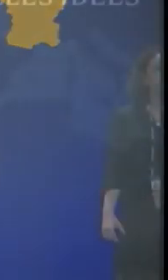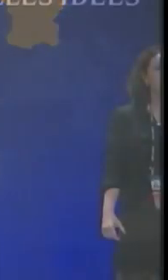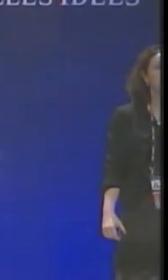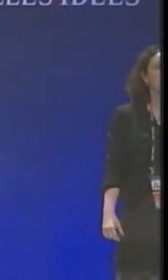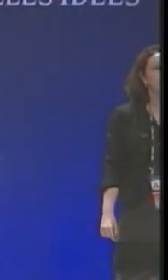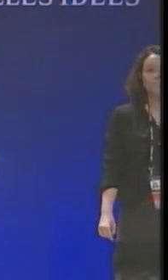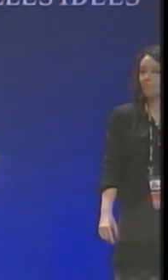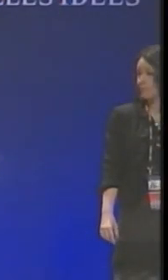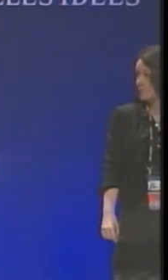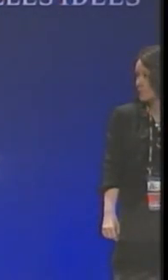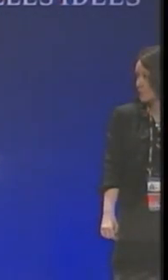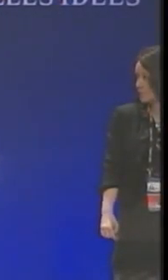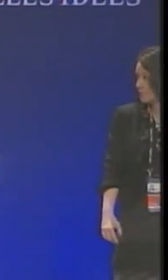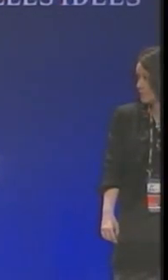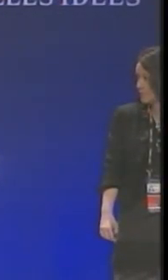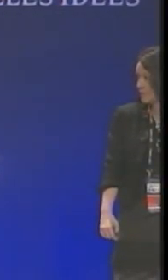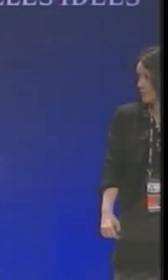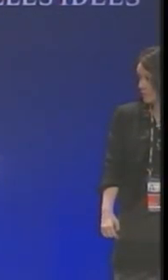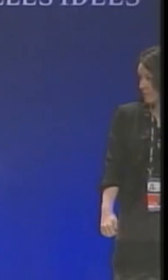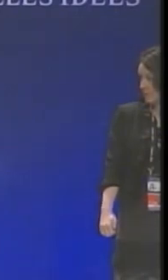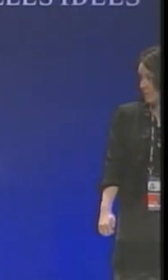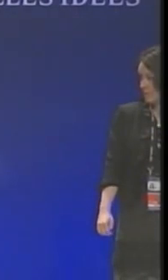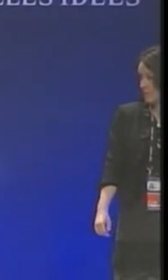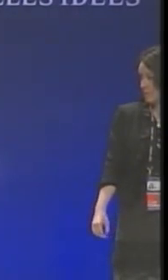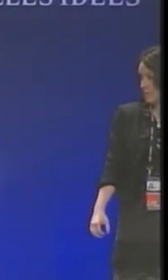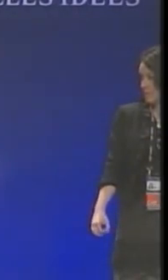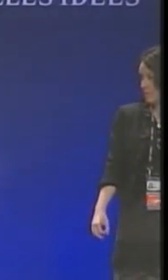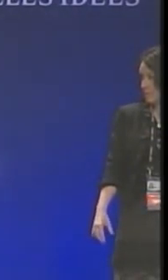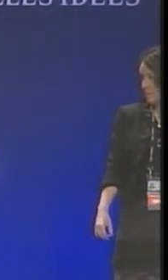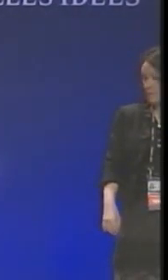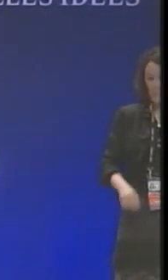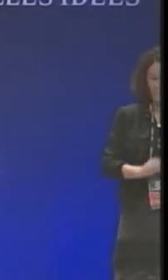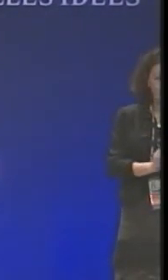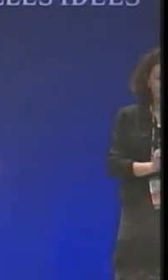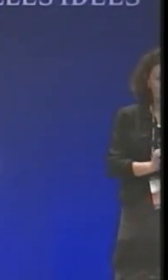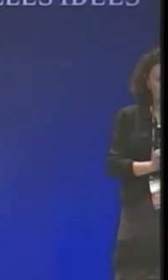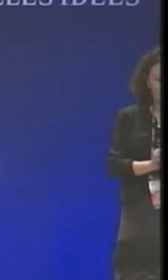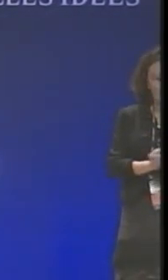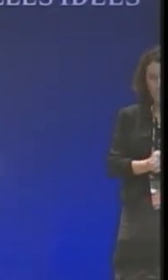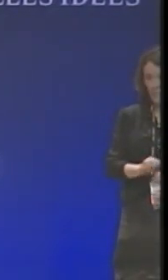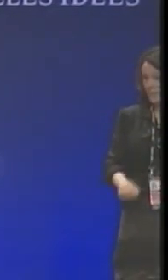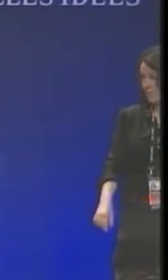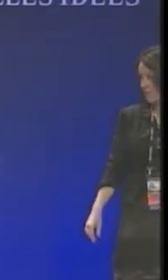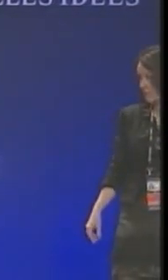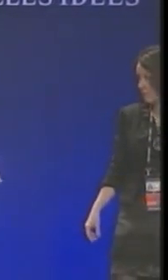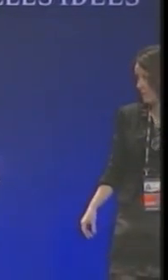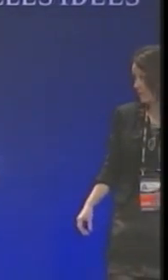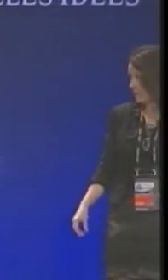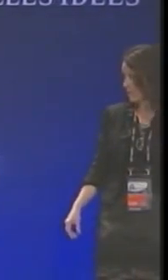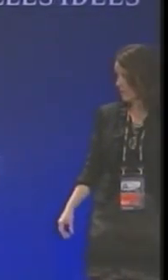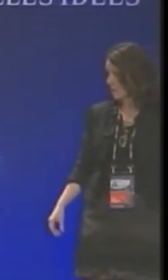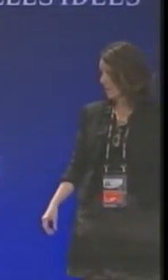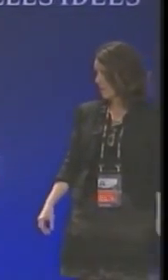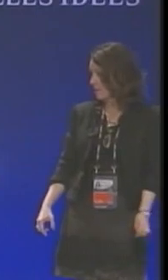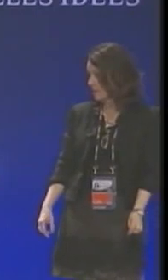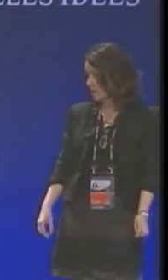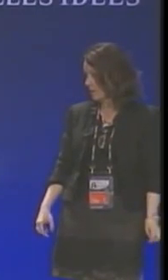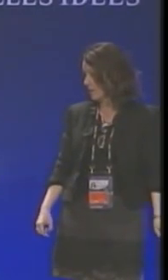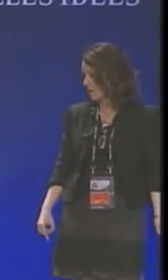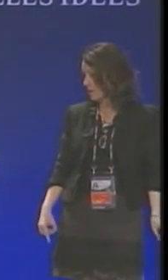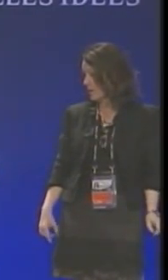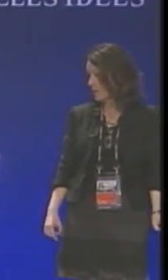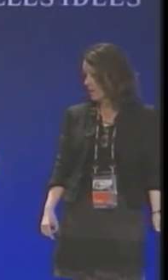neste momento uma entrevista coletiva à imprensa. Acompanhe. Consideração, porque eu tenho uma bilateral ainda com